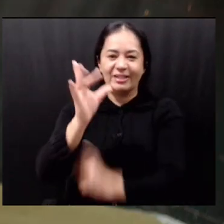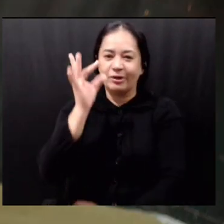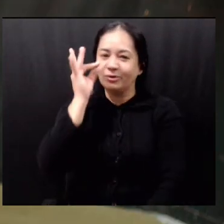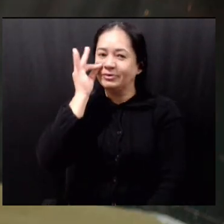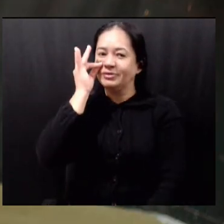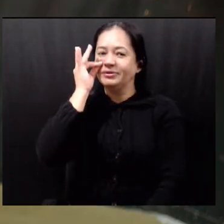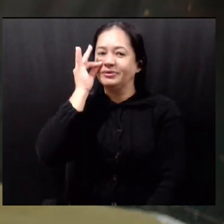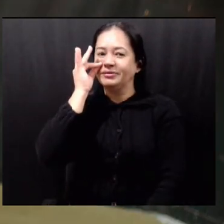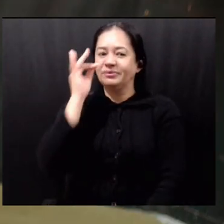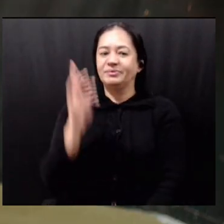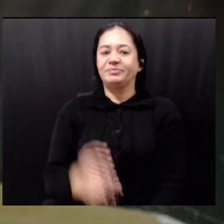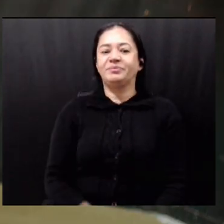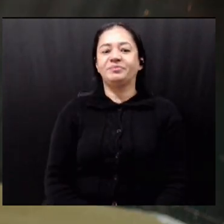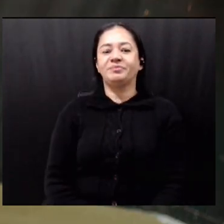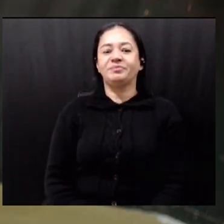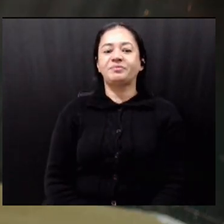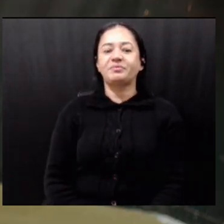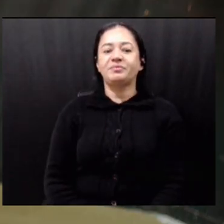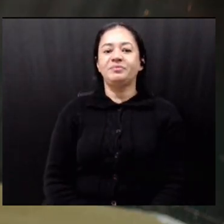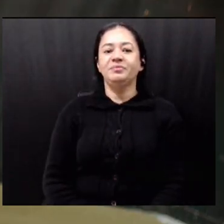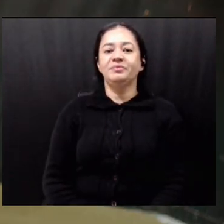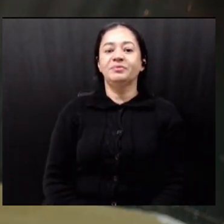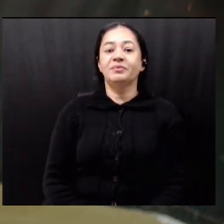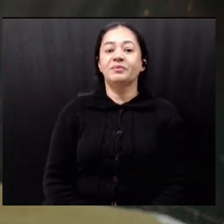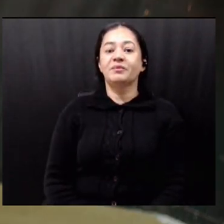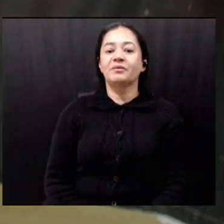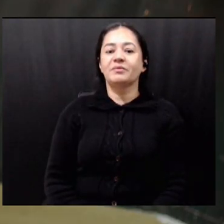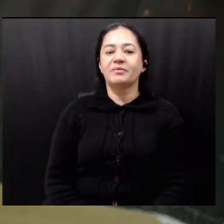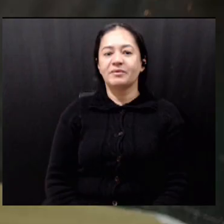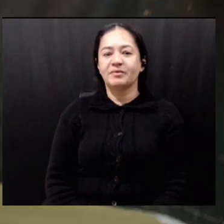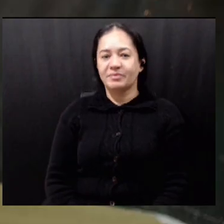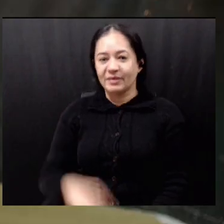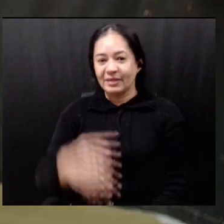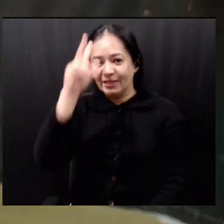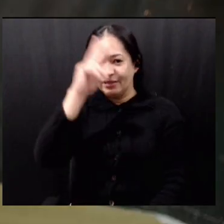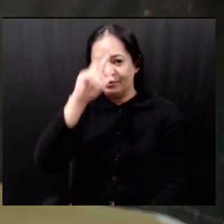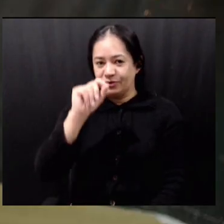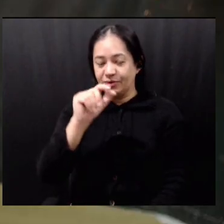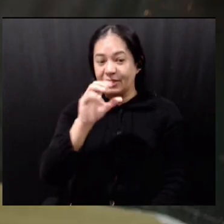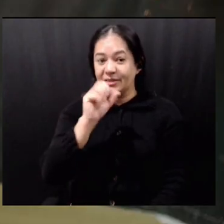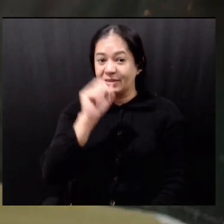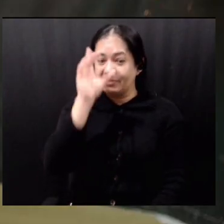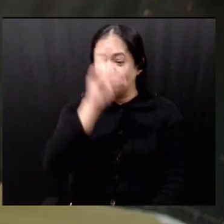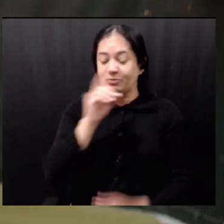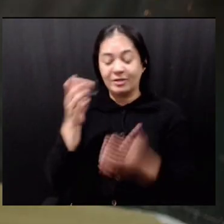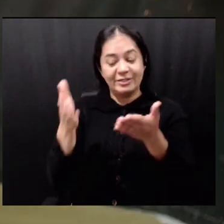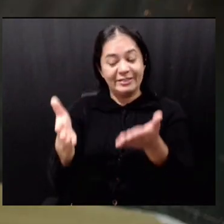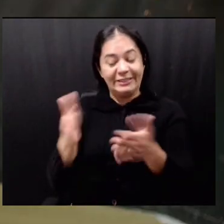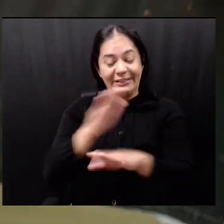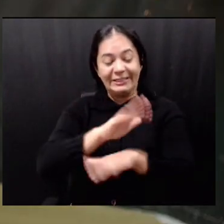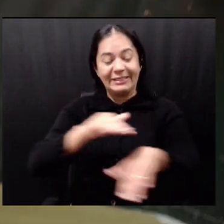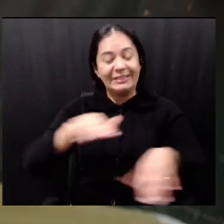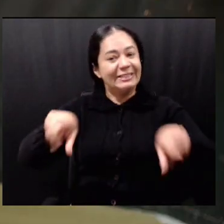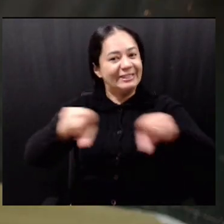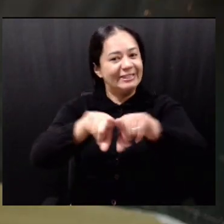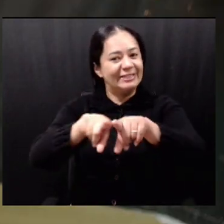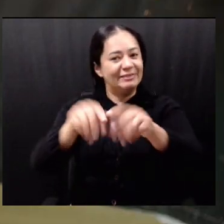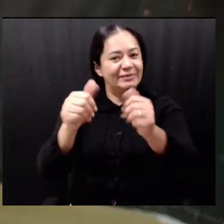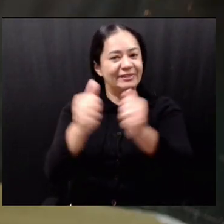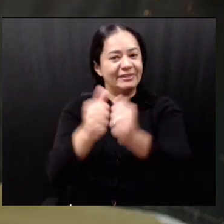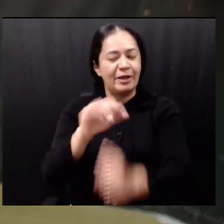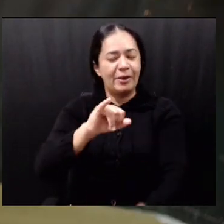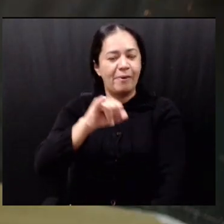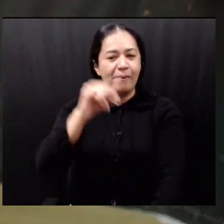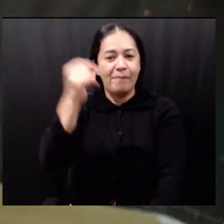né? Lembrando que final de semana tá aí, as crianças também estão contigo, aproveite,